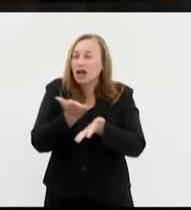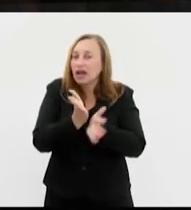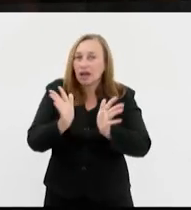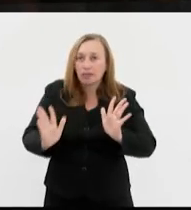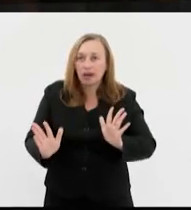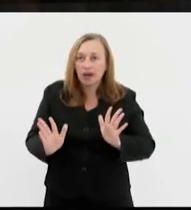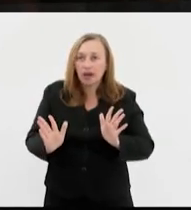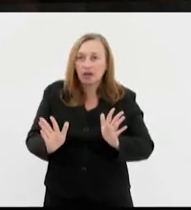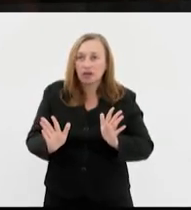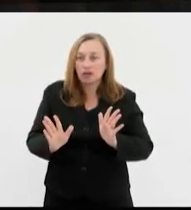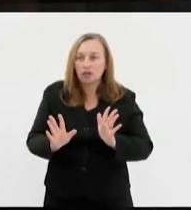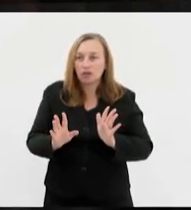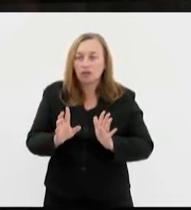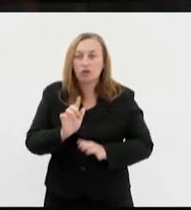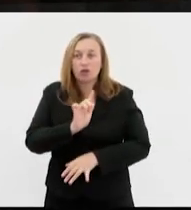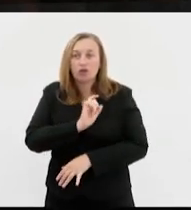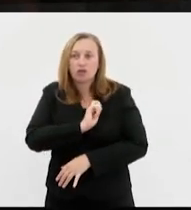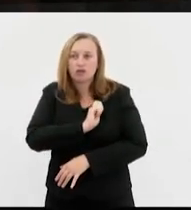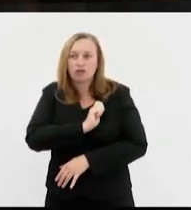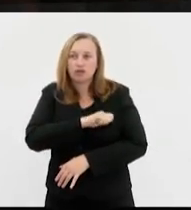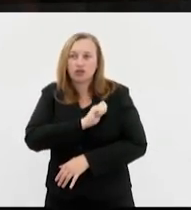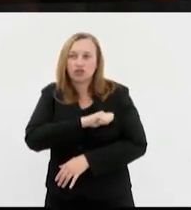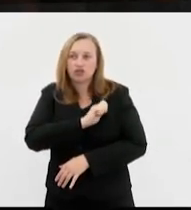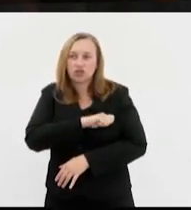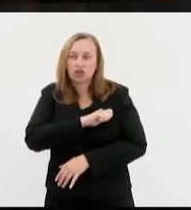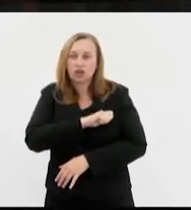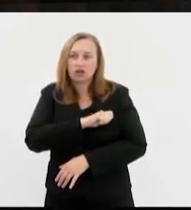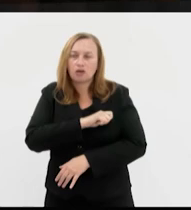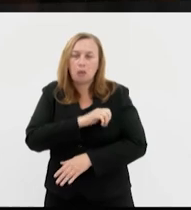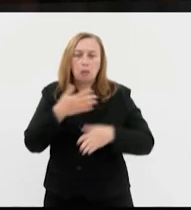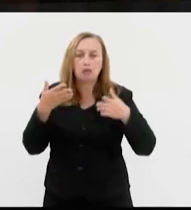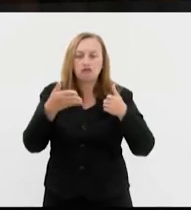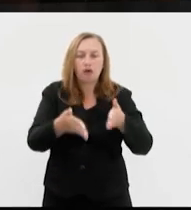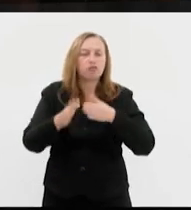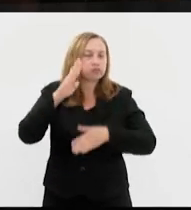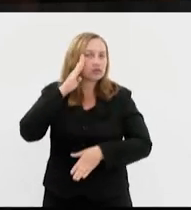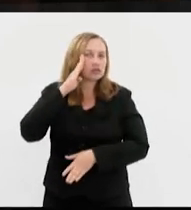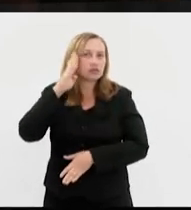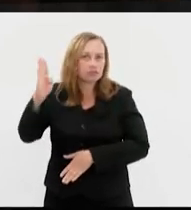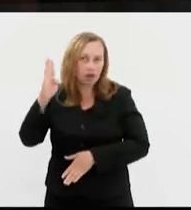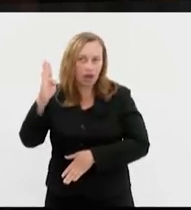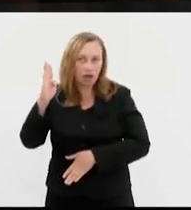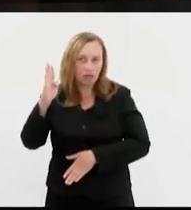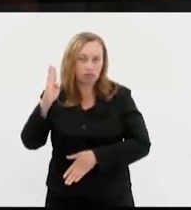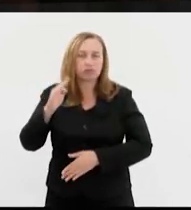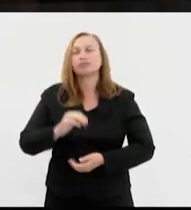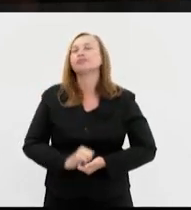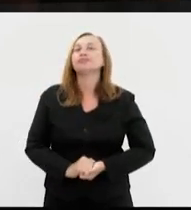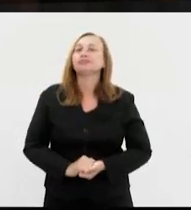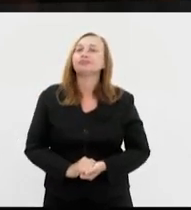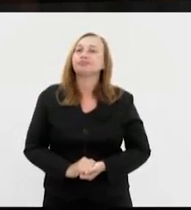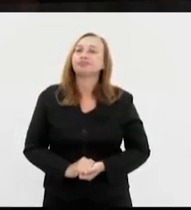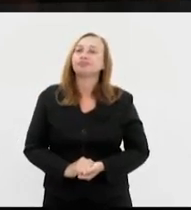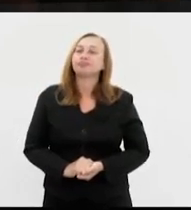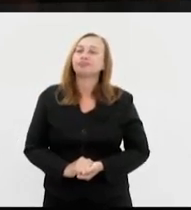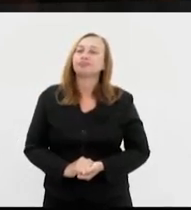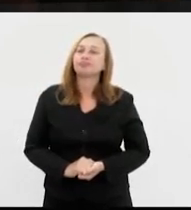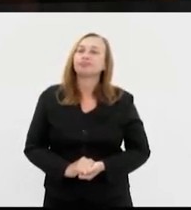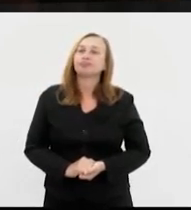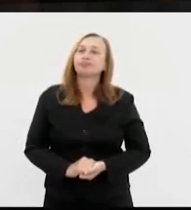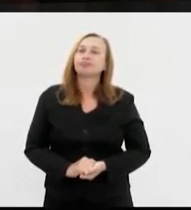fiscal. Foi um dos motes centrais da reforma tributária. E para